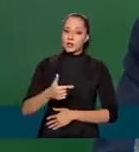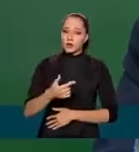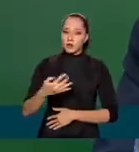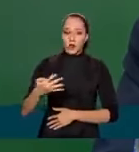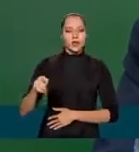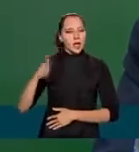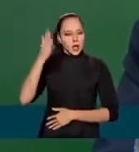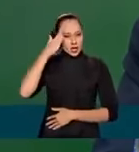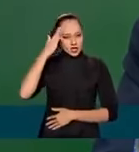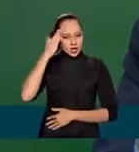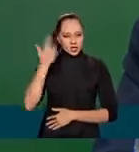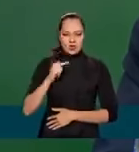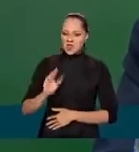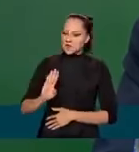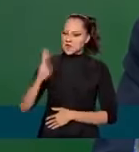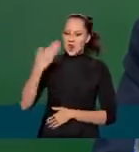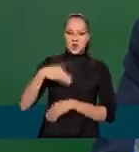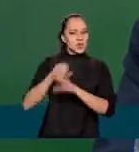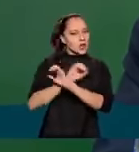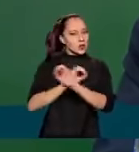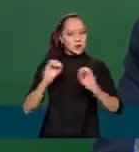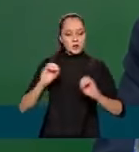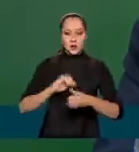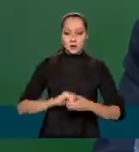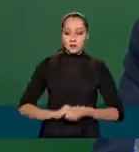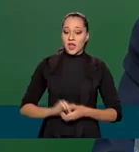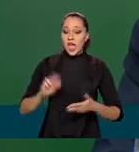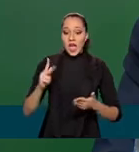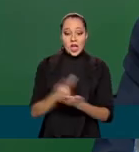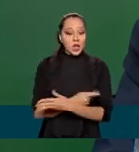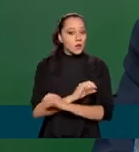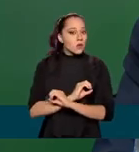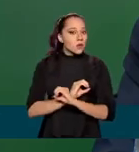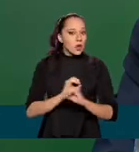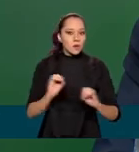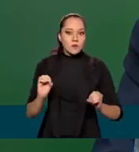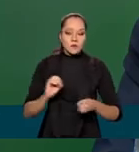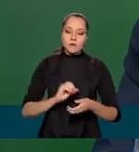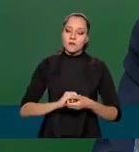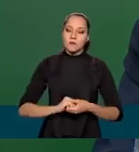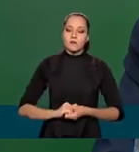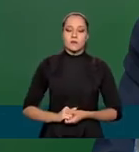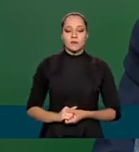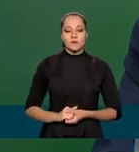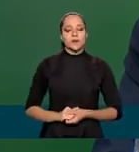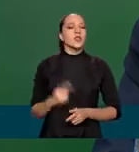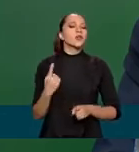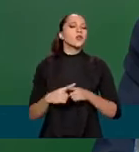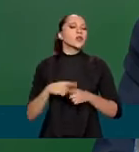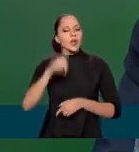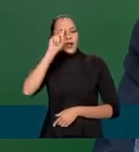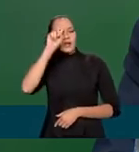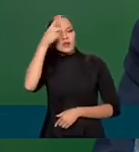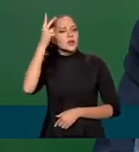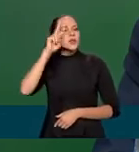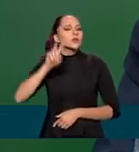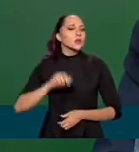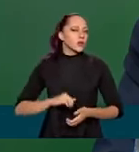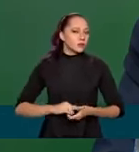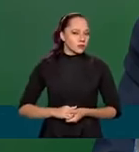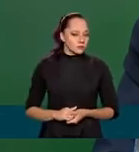24 ele sabe que não tem fraude nenhuma erro nenhum e onde é que encantou essa